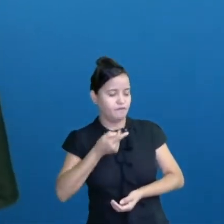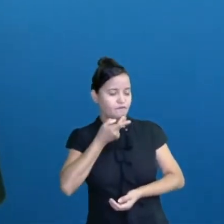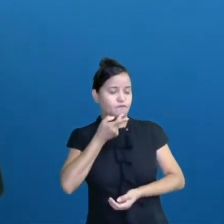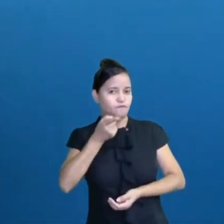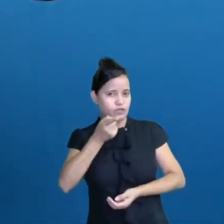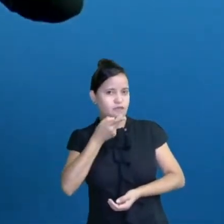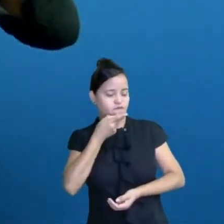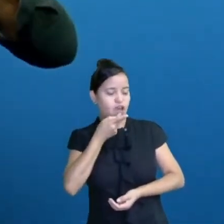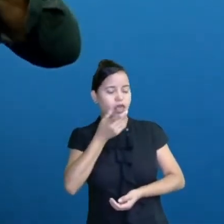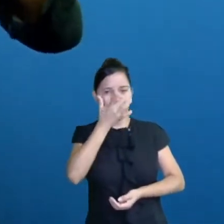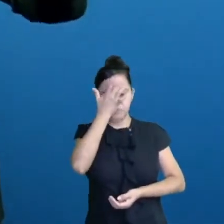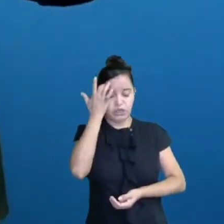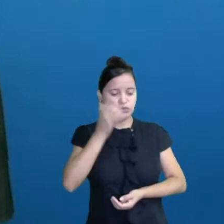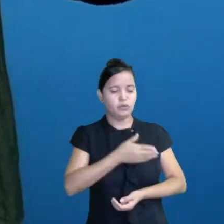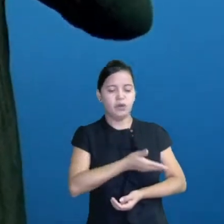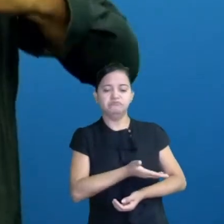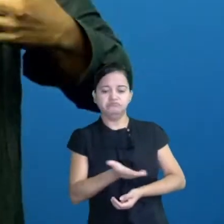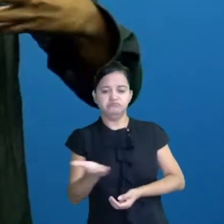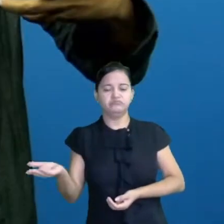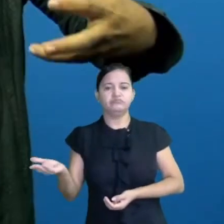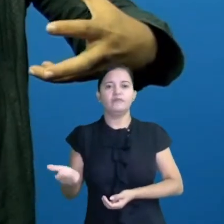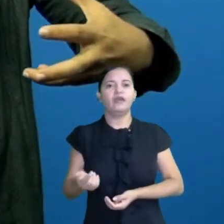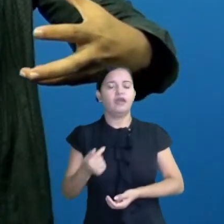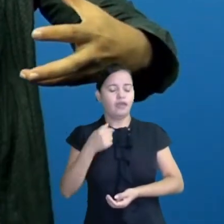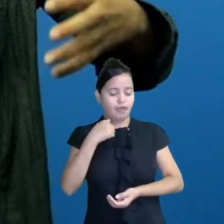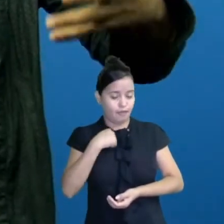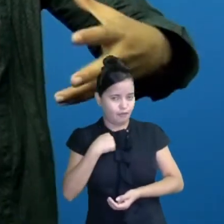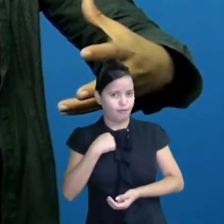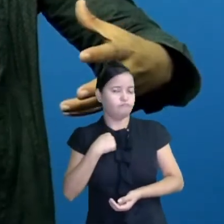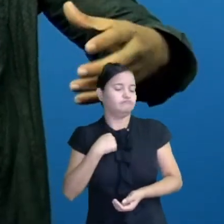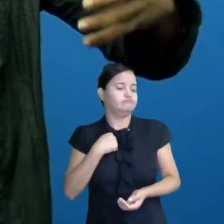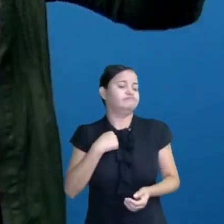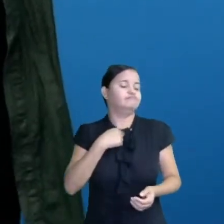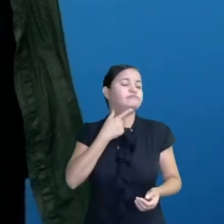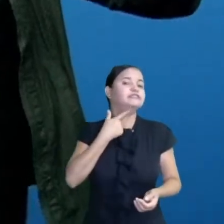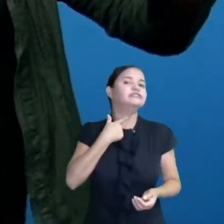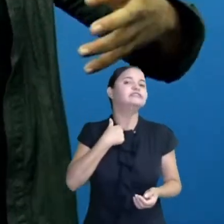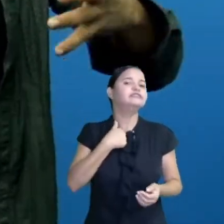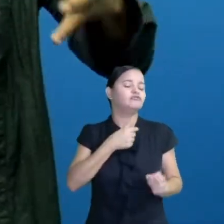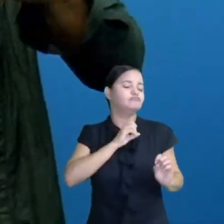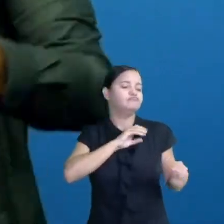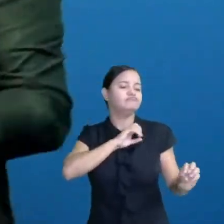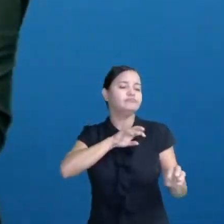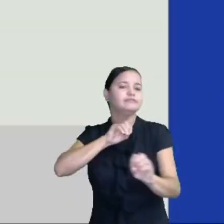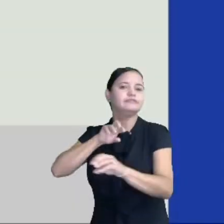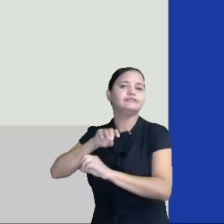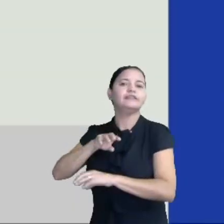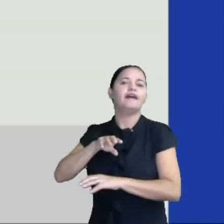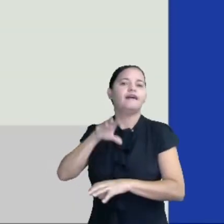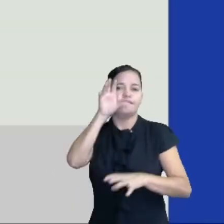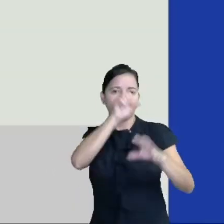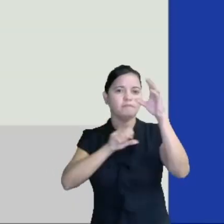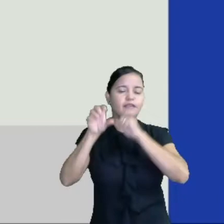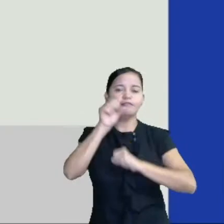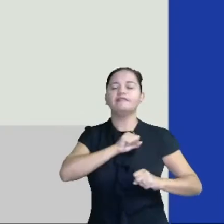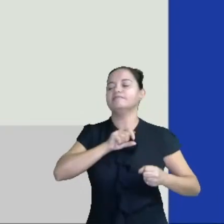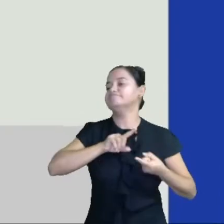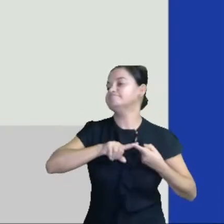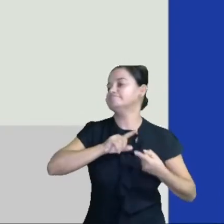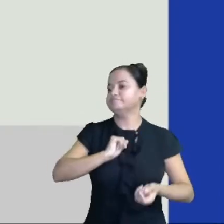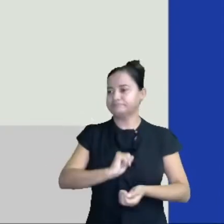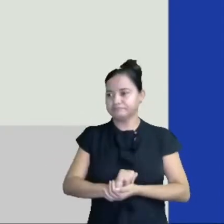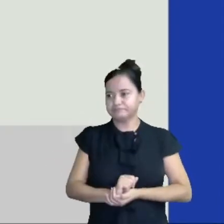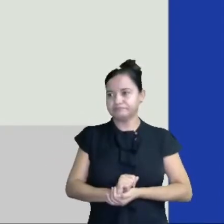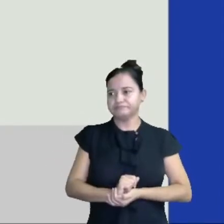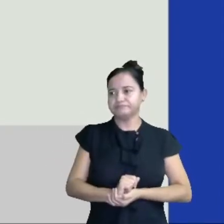ao teu redor, vem em mim que eu estou afim. Afim de quê? De transformar o mundo e aprender. Primeira coisa que eu quero chamar a atenção de